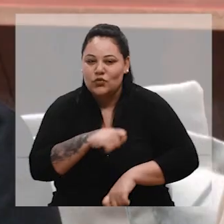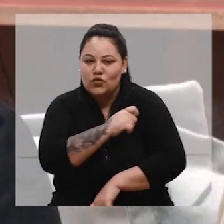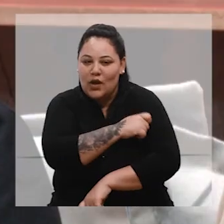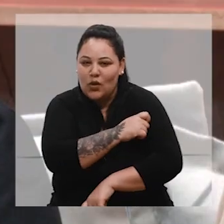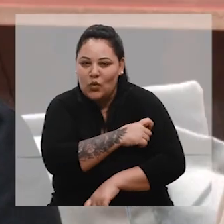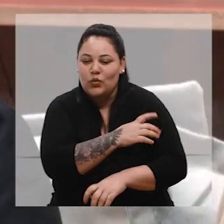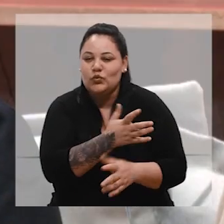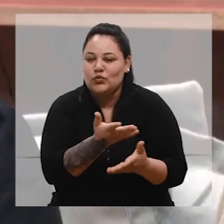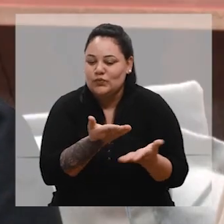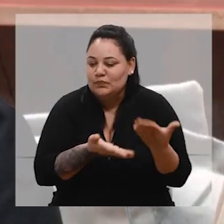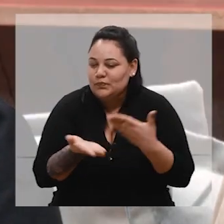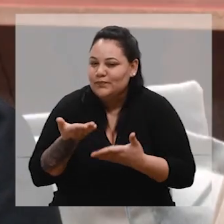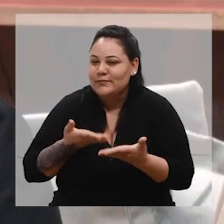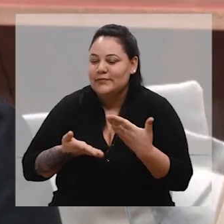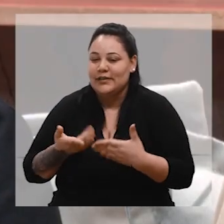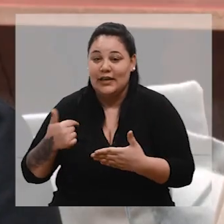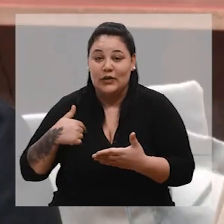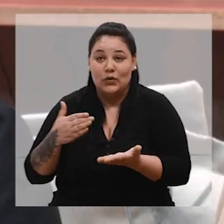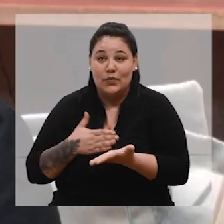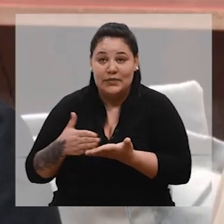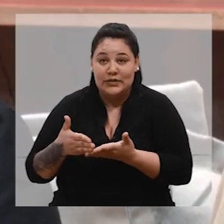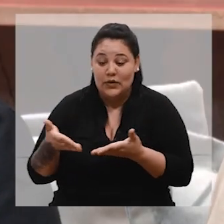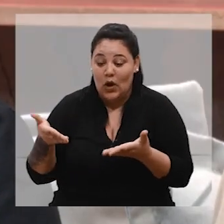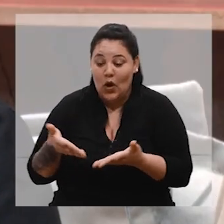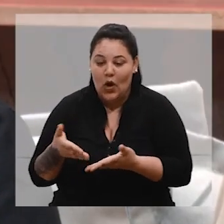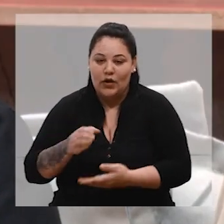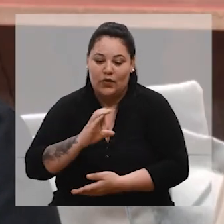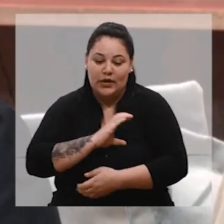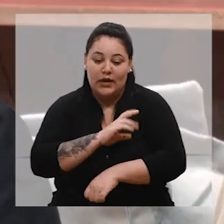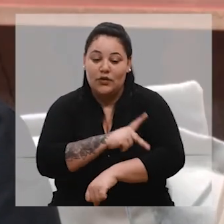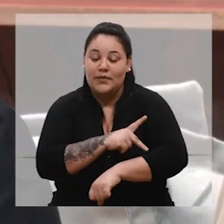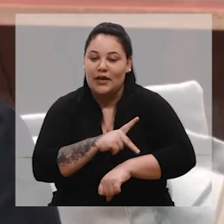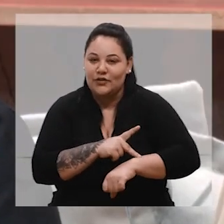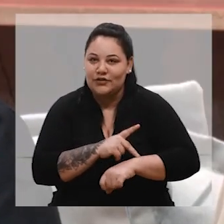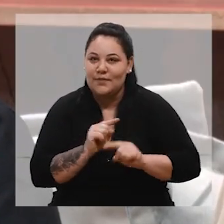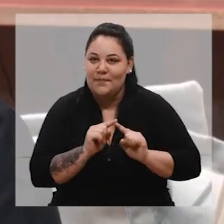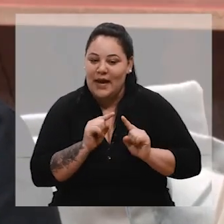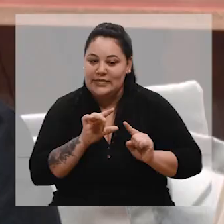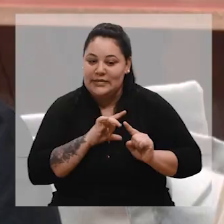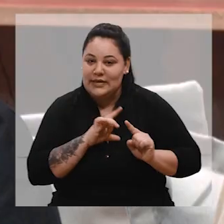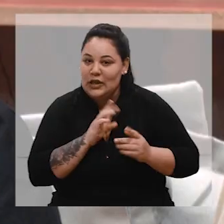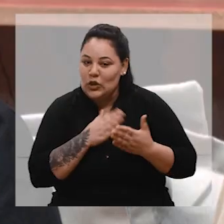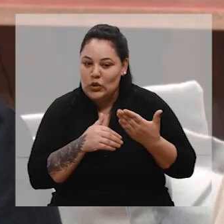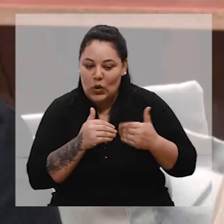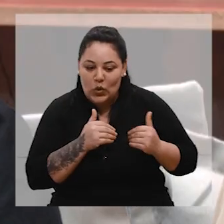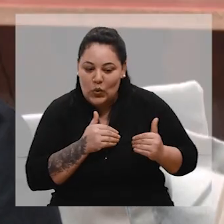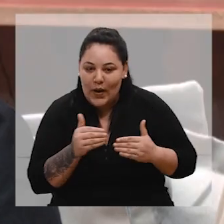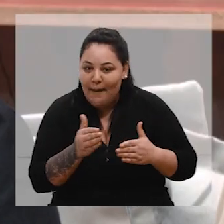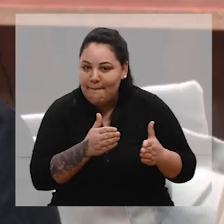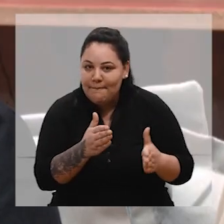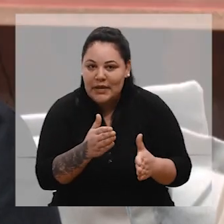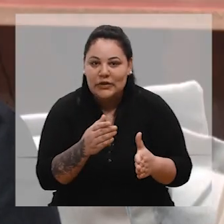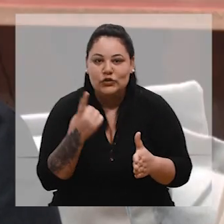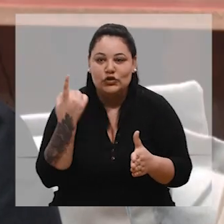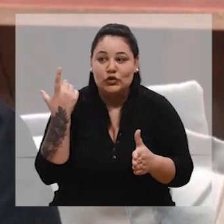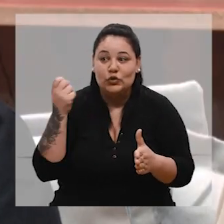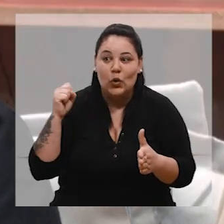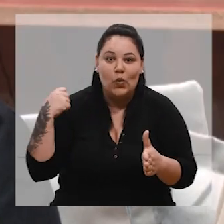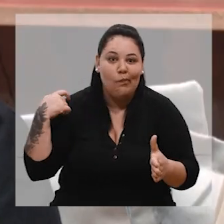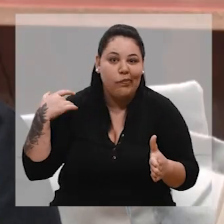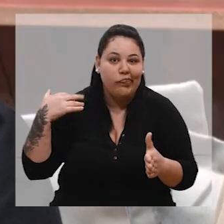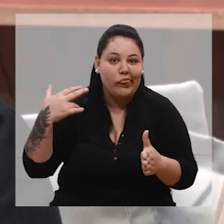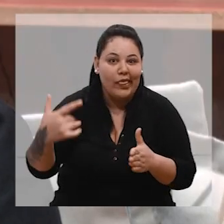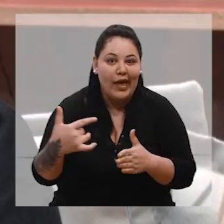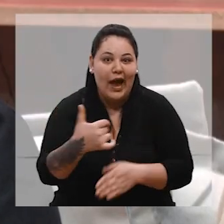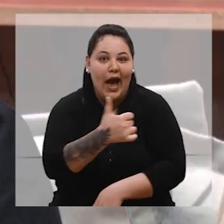capacidades entre os colegas, né, e eu estou recém-estreando como coordenador pedagógico, mas tenho essa estrada, né,